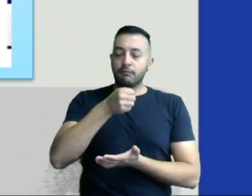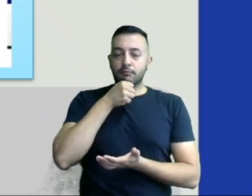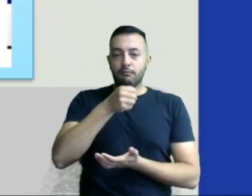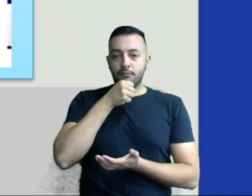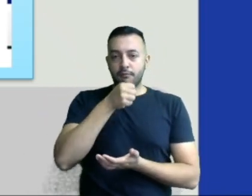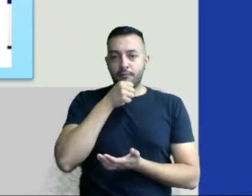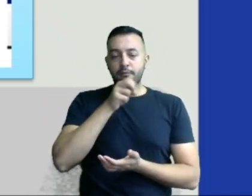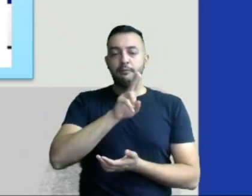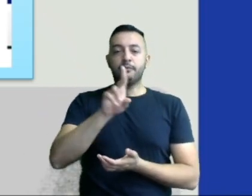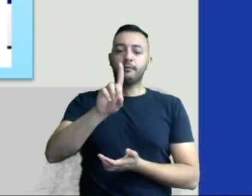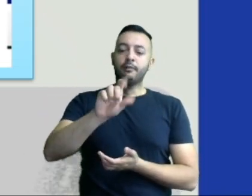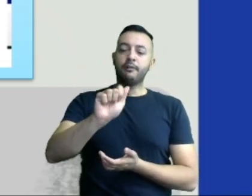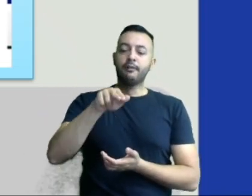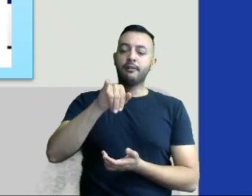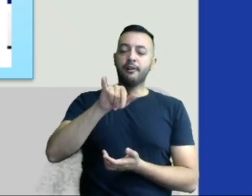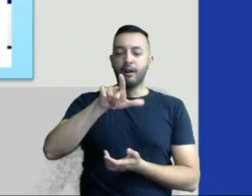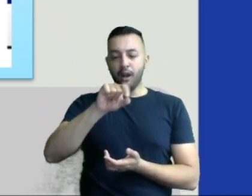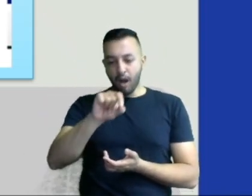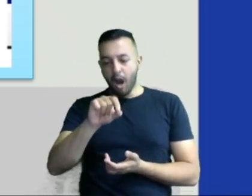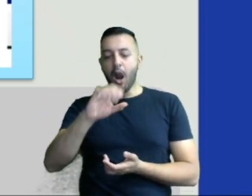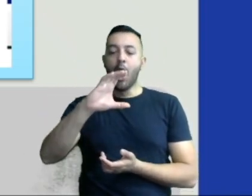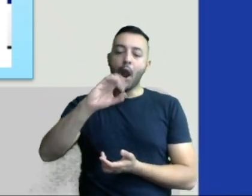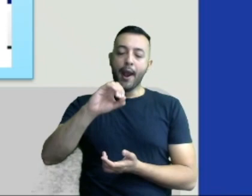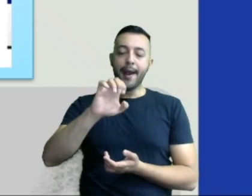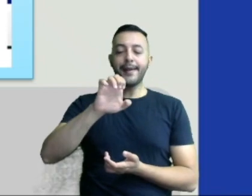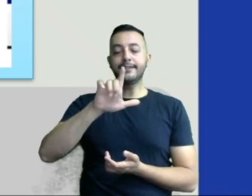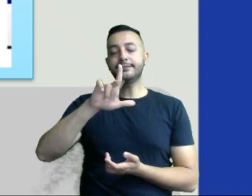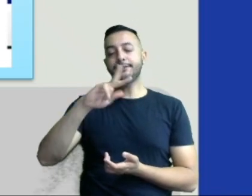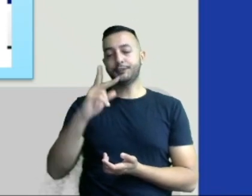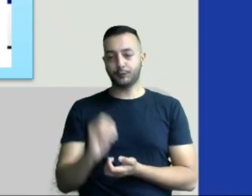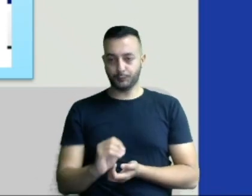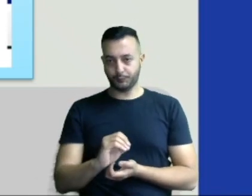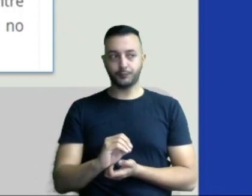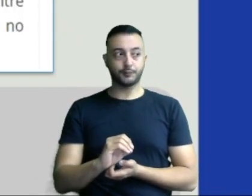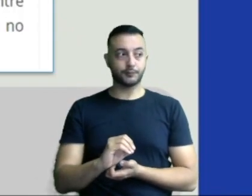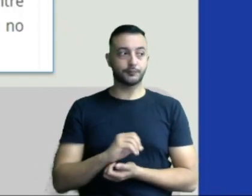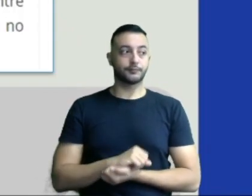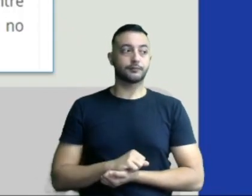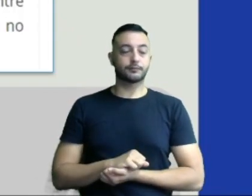reportagem, que é Danilo Coelho. Ó, Danilo Coelho.